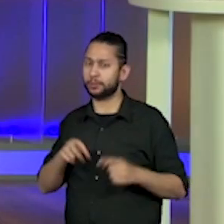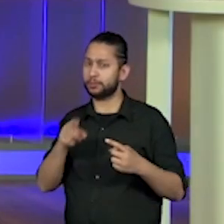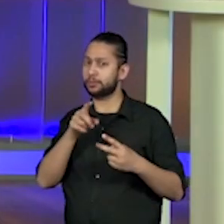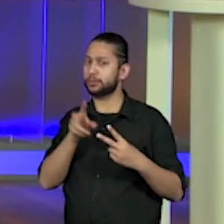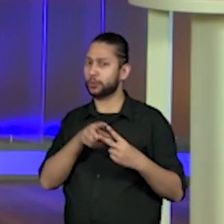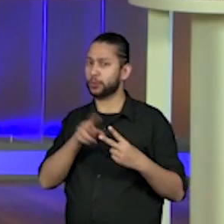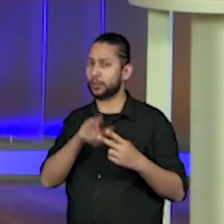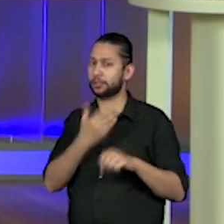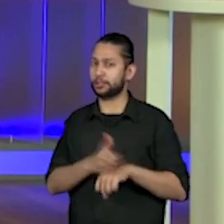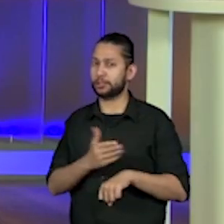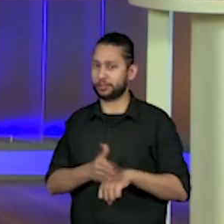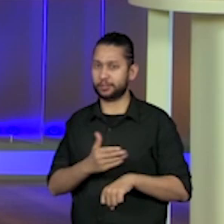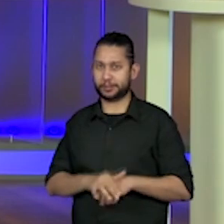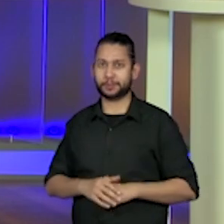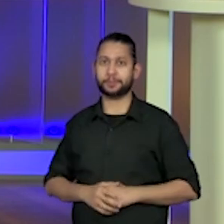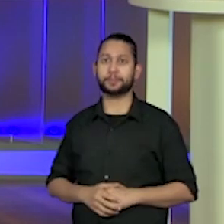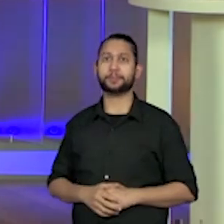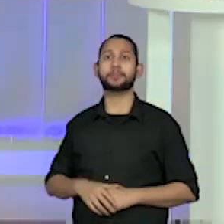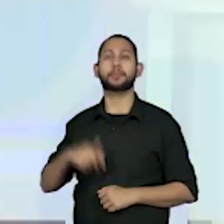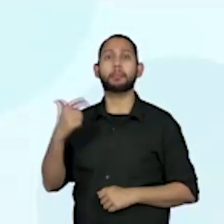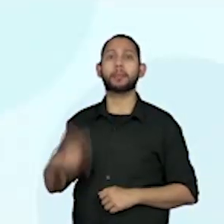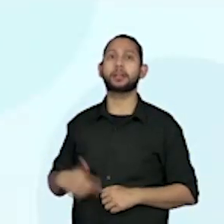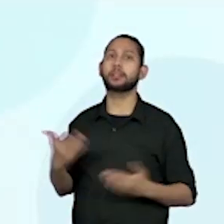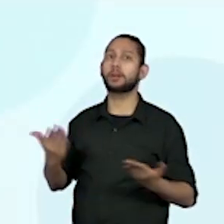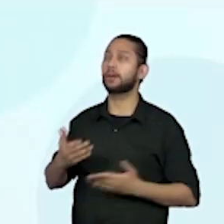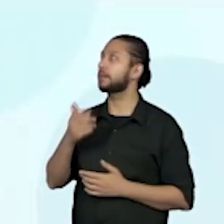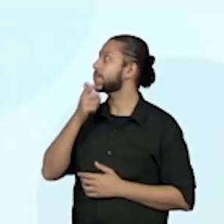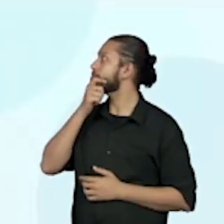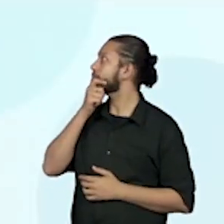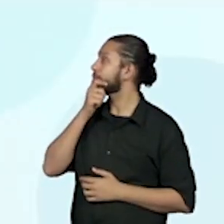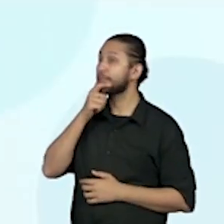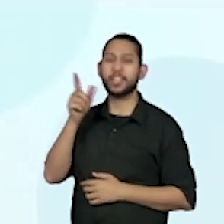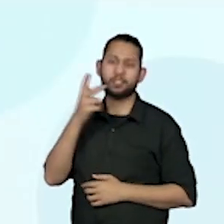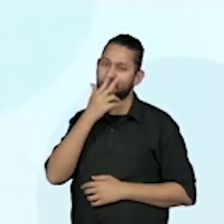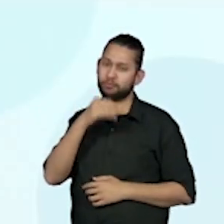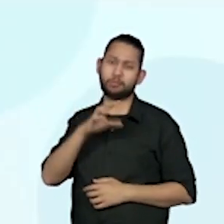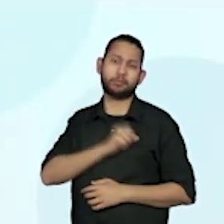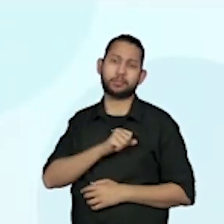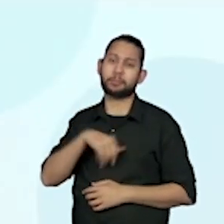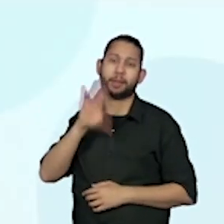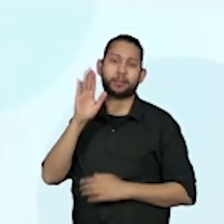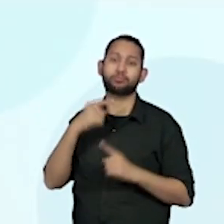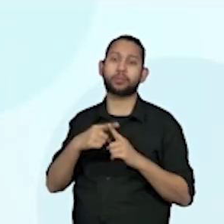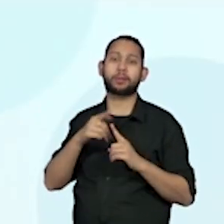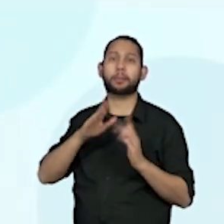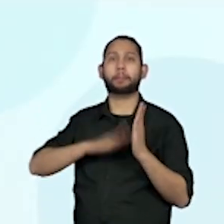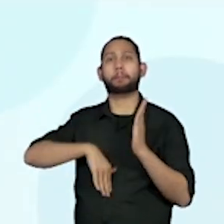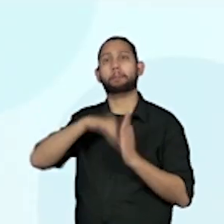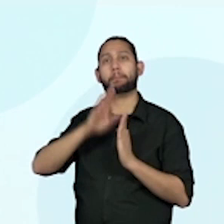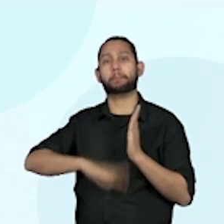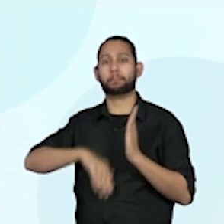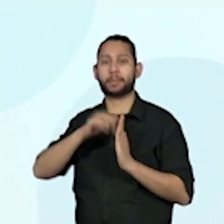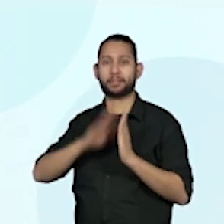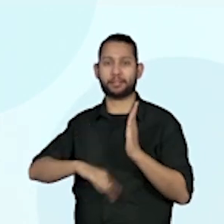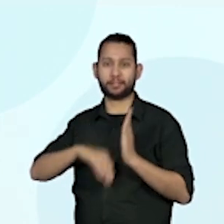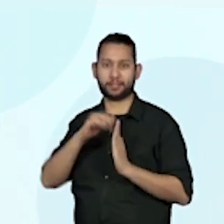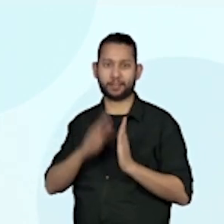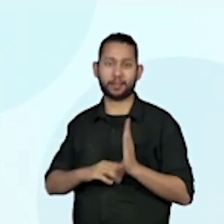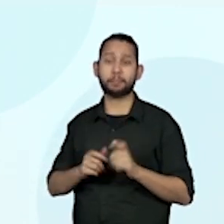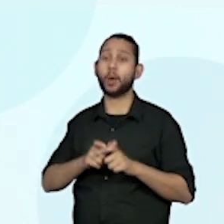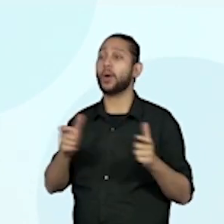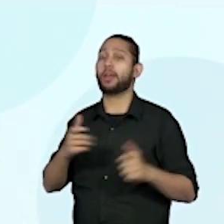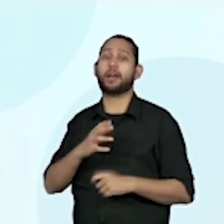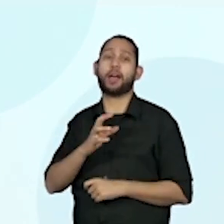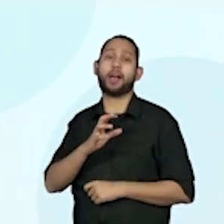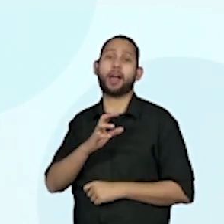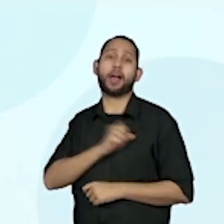Então ótimo. Vamos lá para a próxima. Eu acho que essa aqui é a que vocês mais gostam, que tem que pintar, né? Normalmente os meus alunos